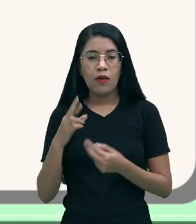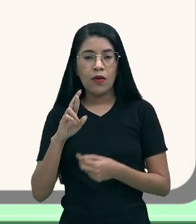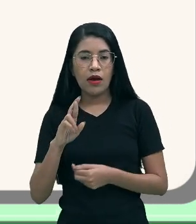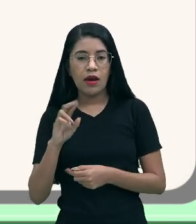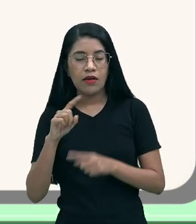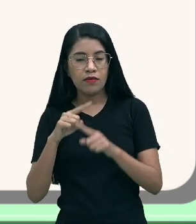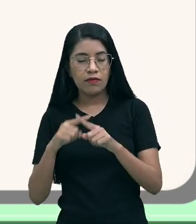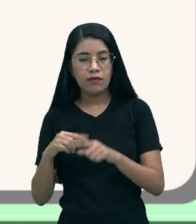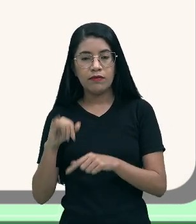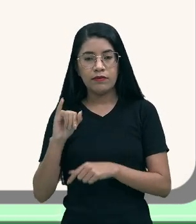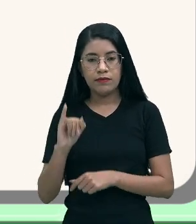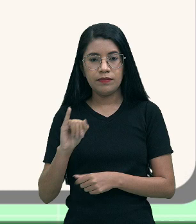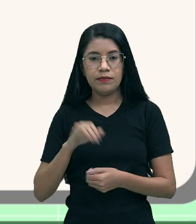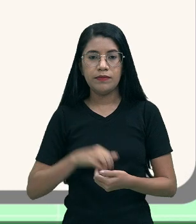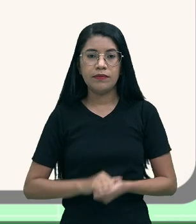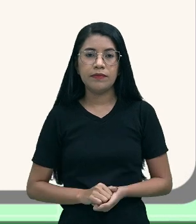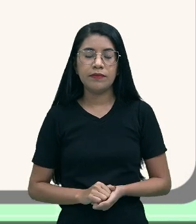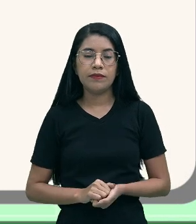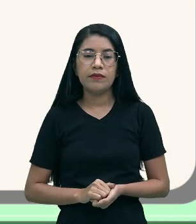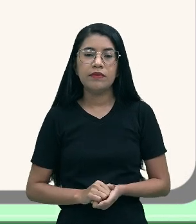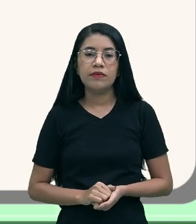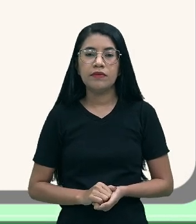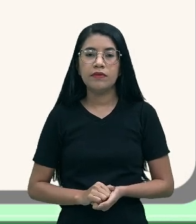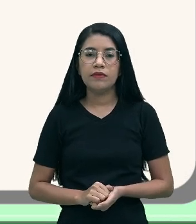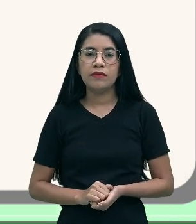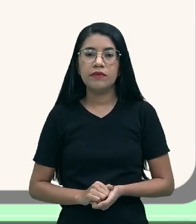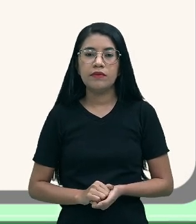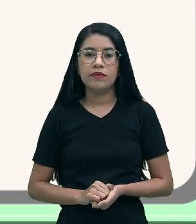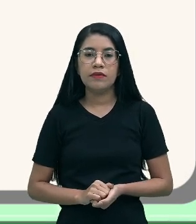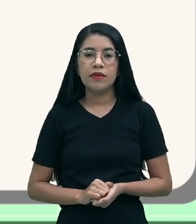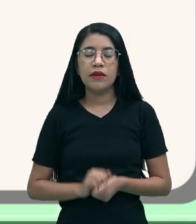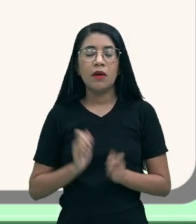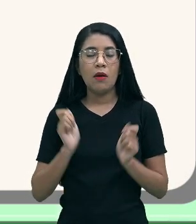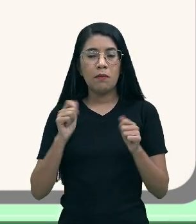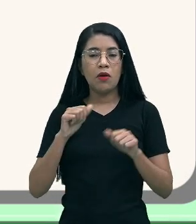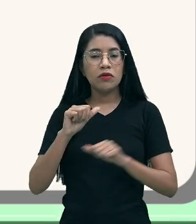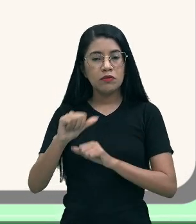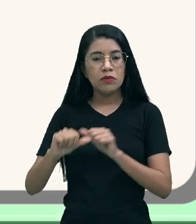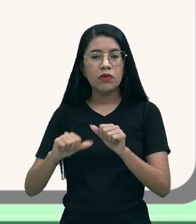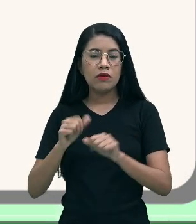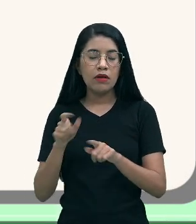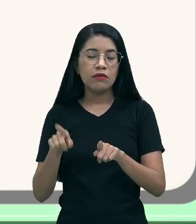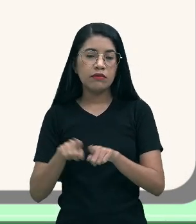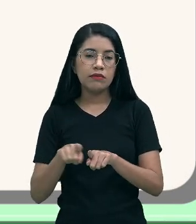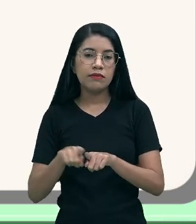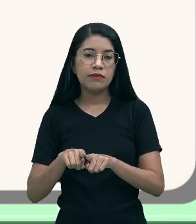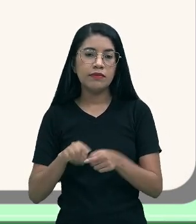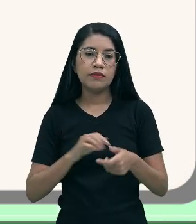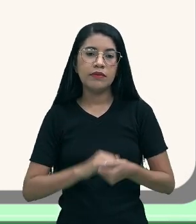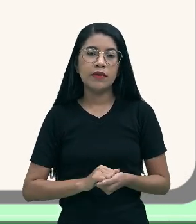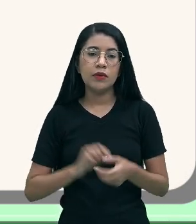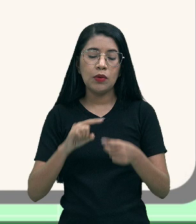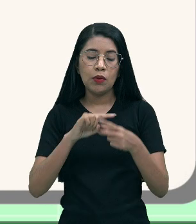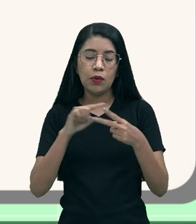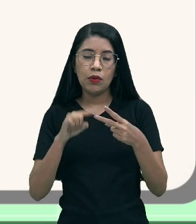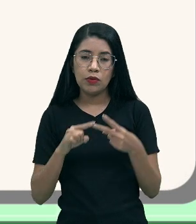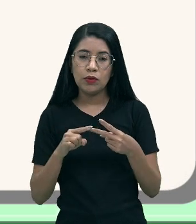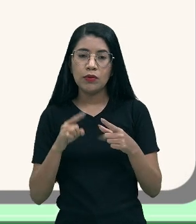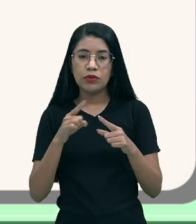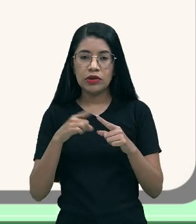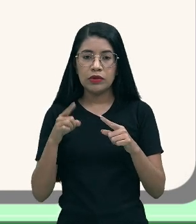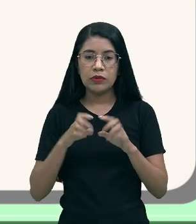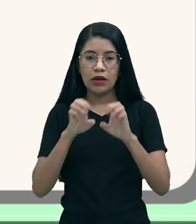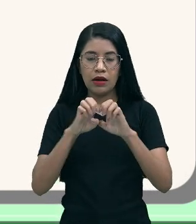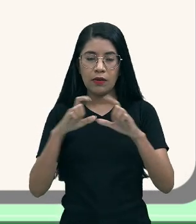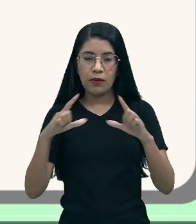I, tá? Se eu quiser escrever de forma diferente. Mas assim é a equação que